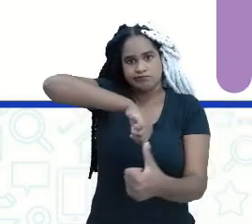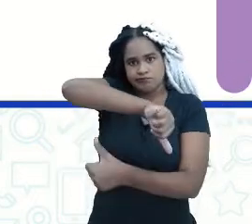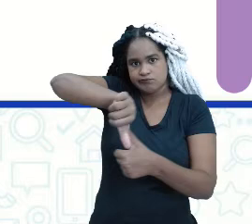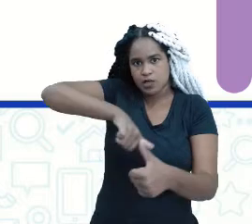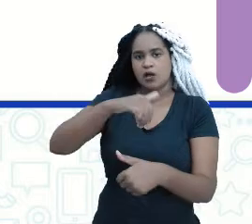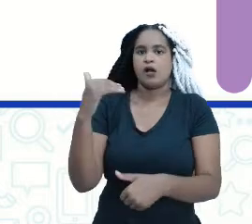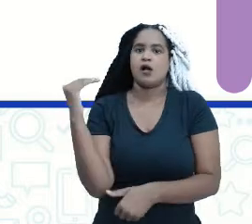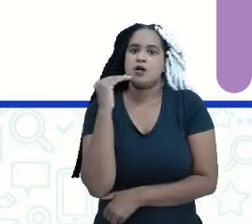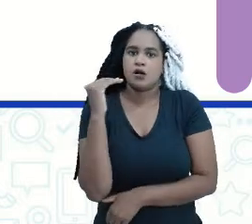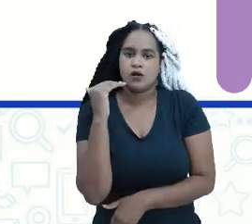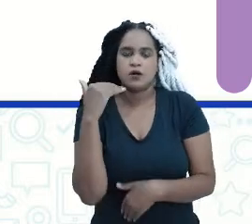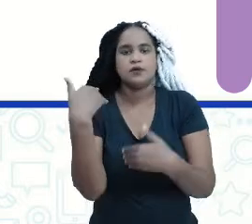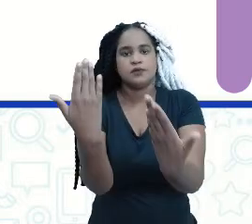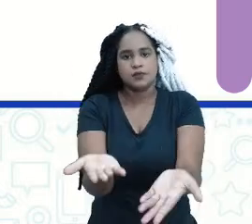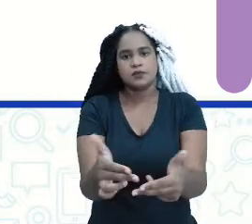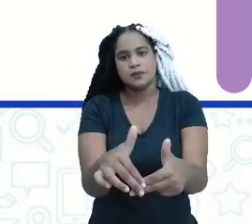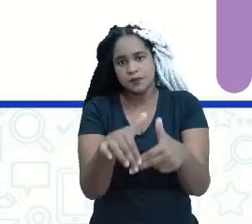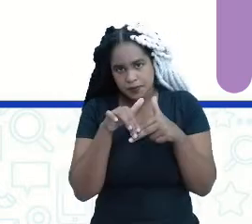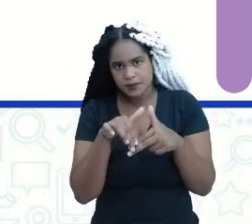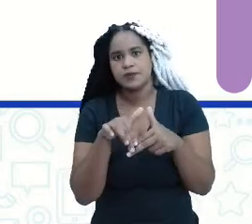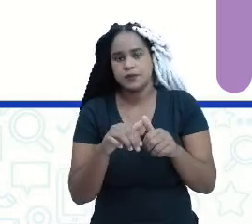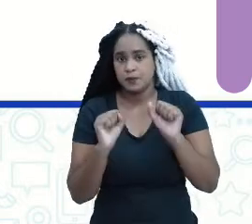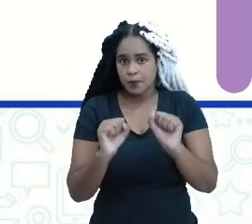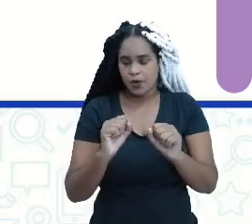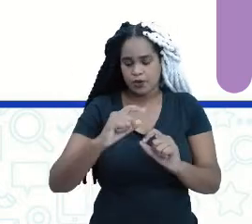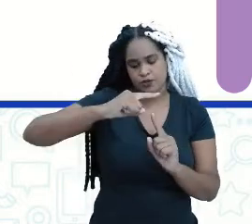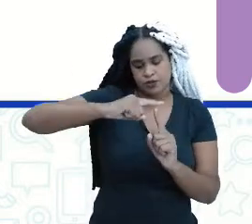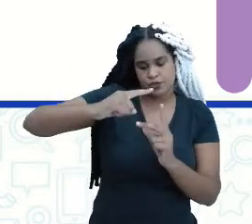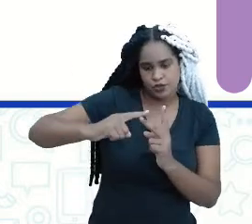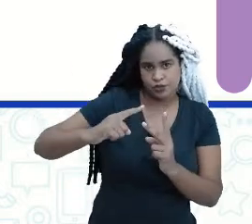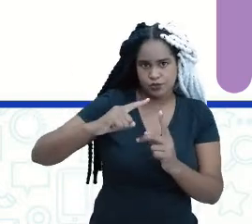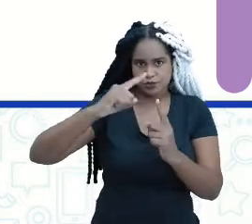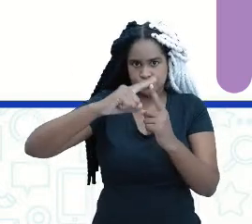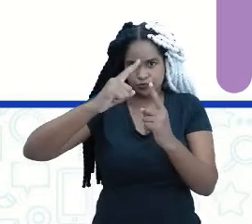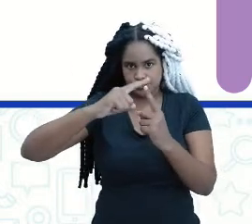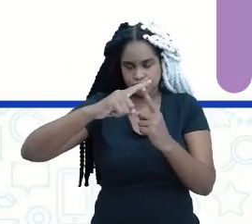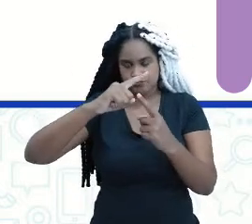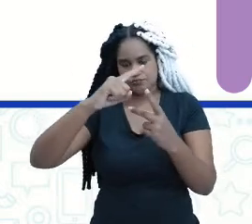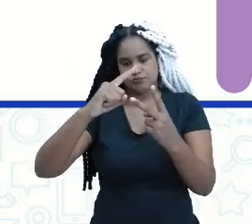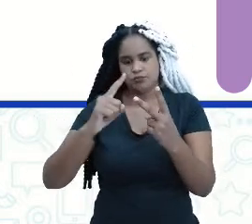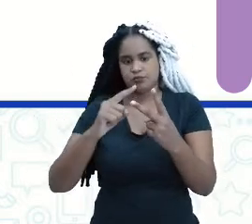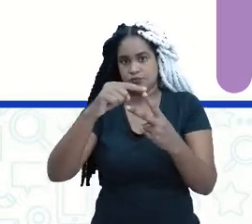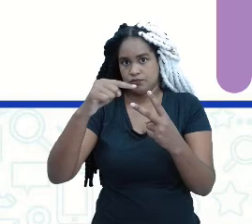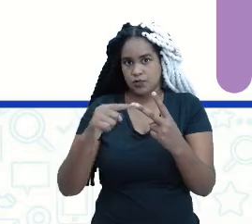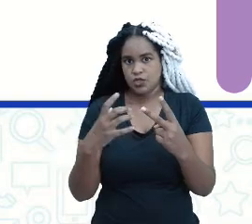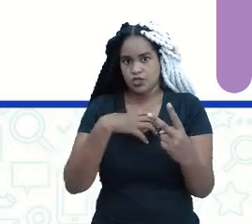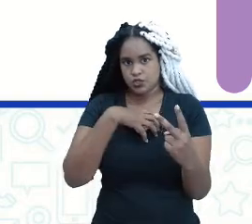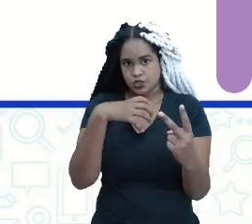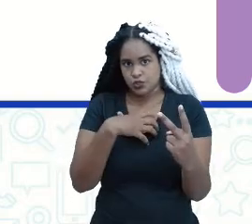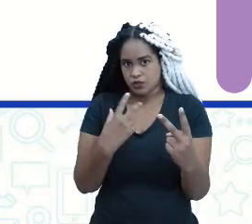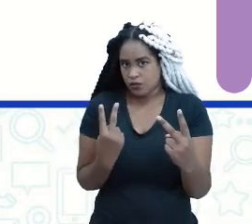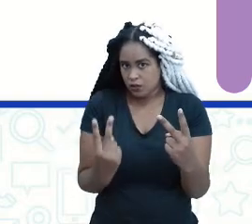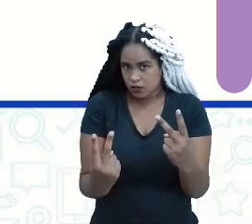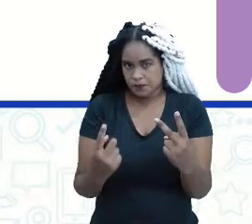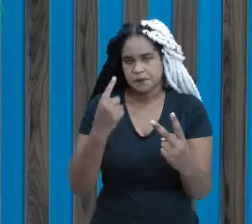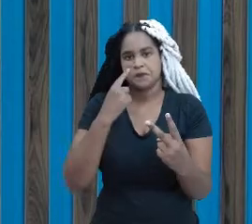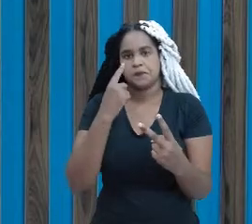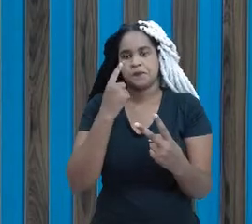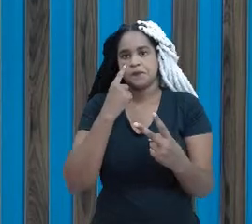essas mutações, elas podem ser de dois tipos, podem se apresentar de duas formas